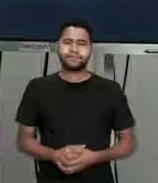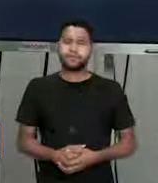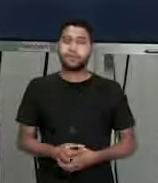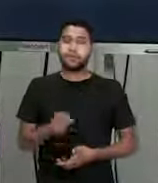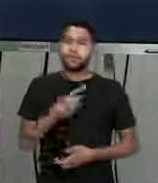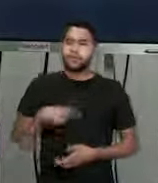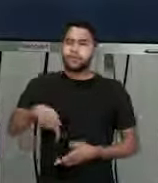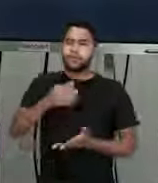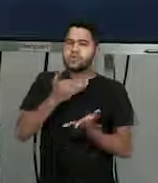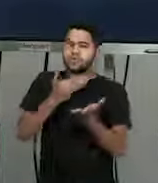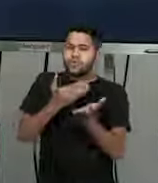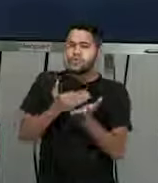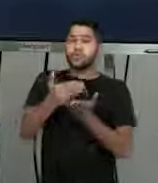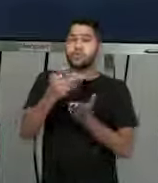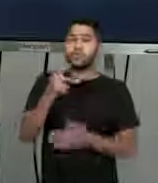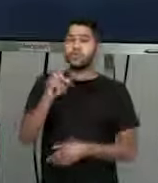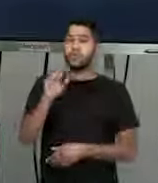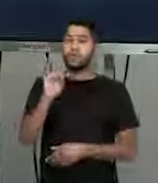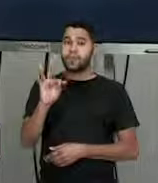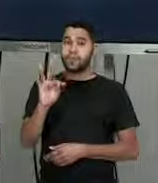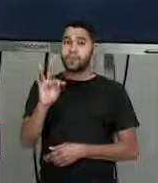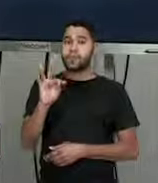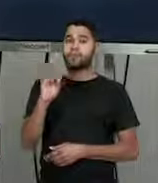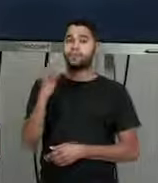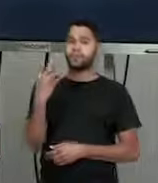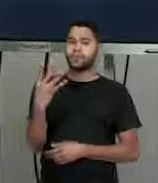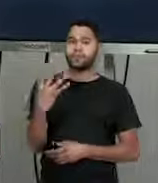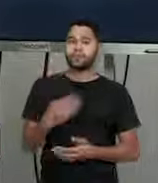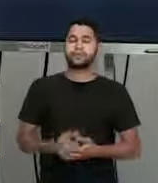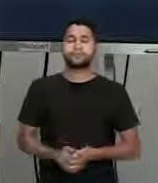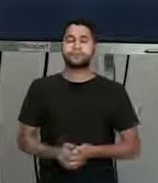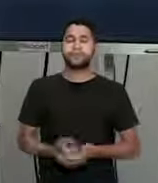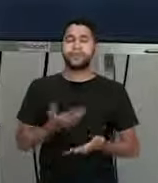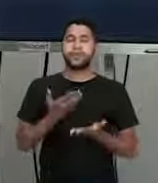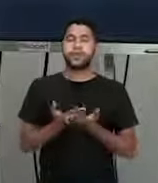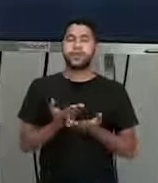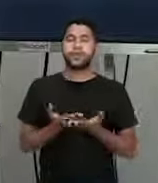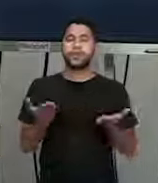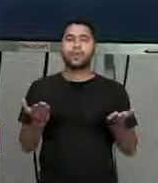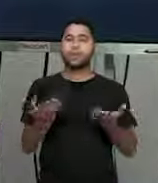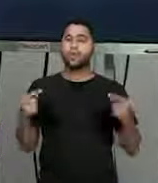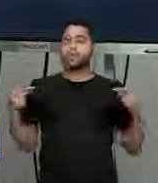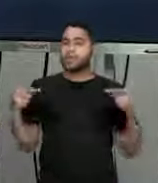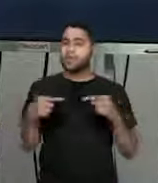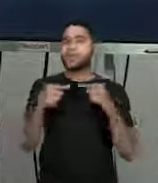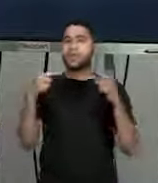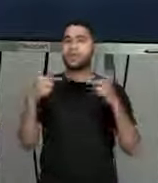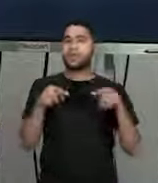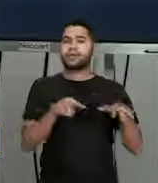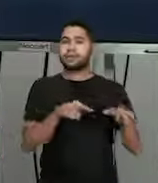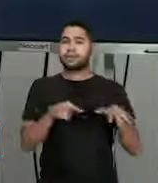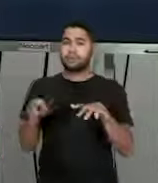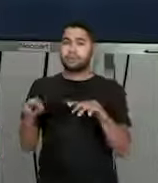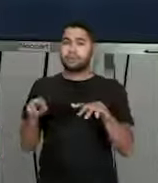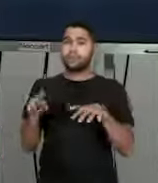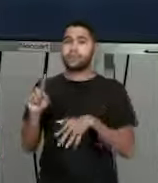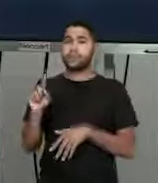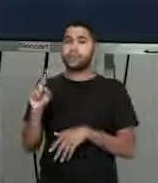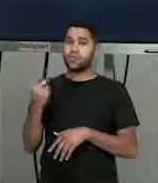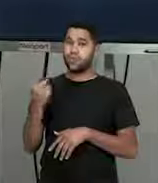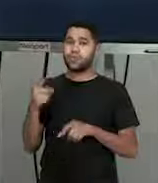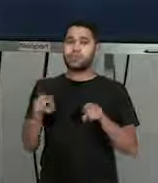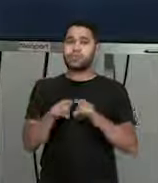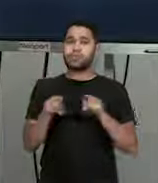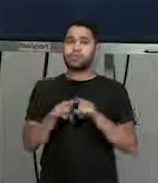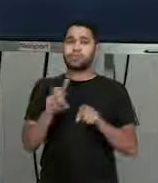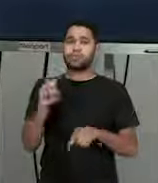Estamos iniciando o PET volume número 4 e essa aula corresponde às semanas 1 e